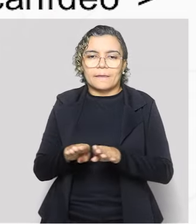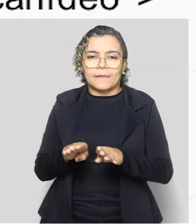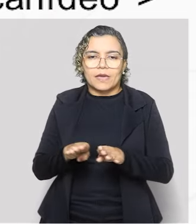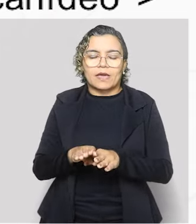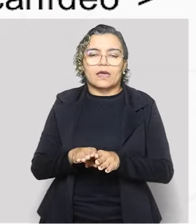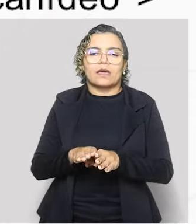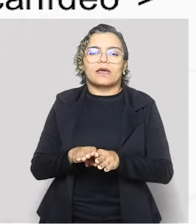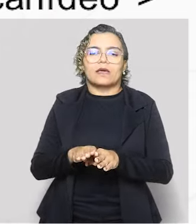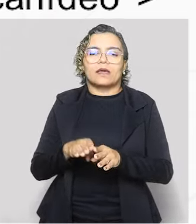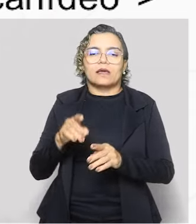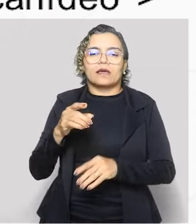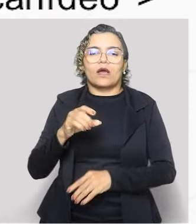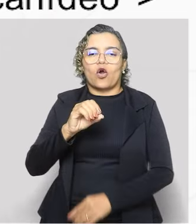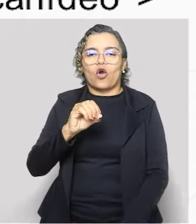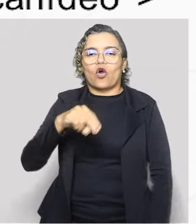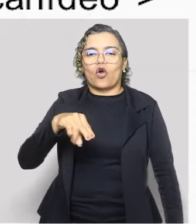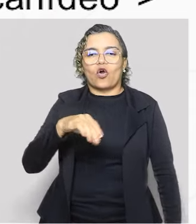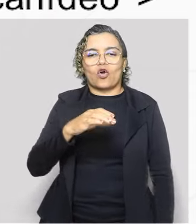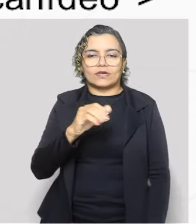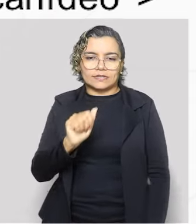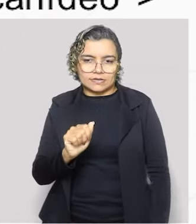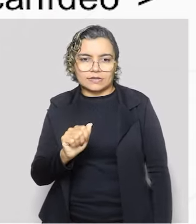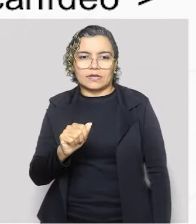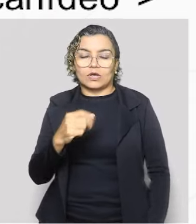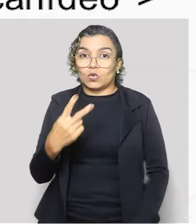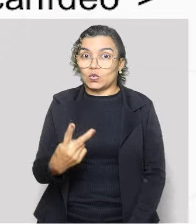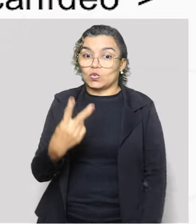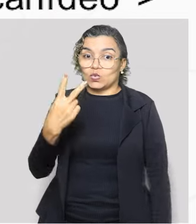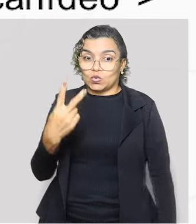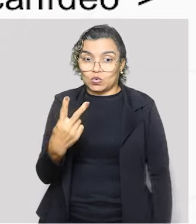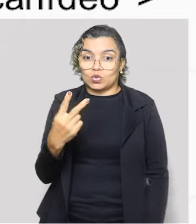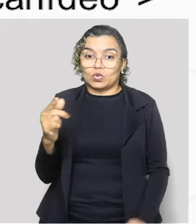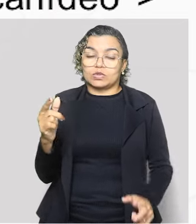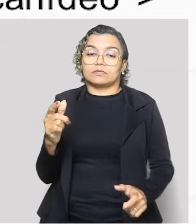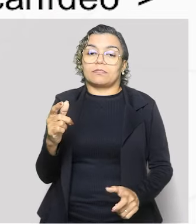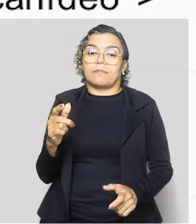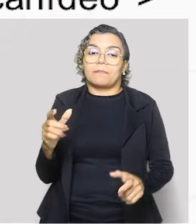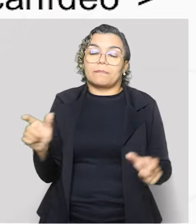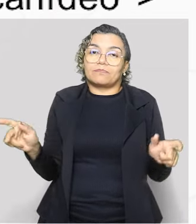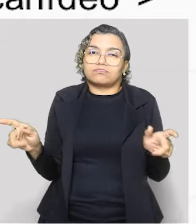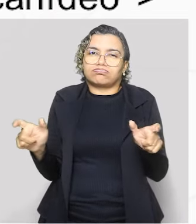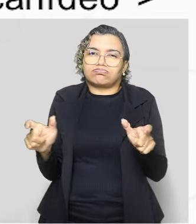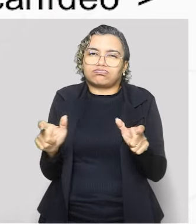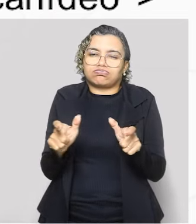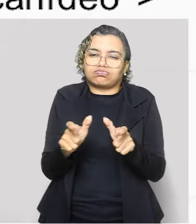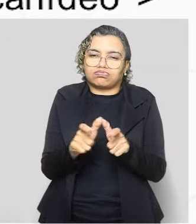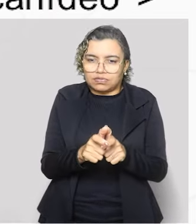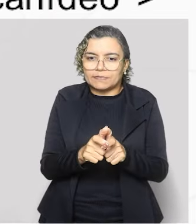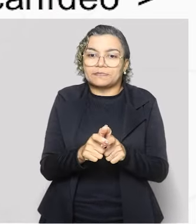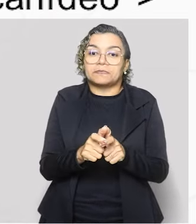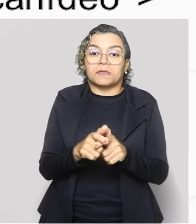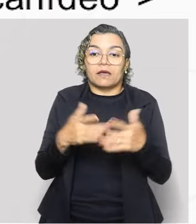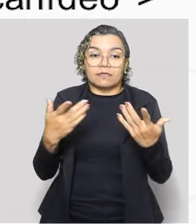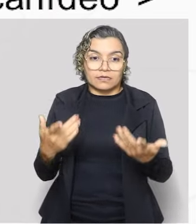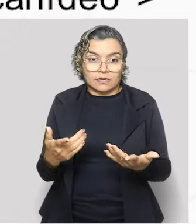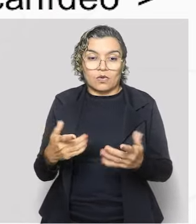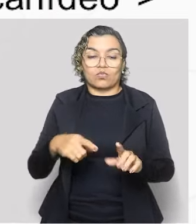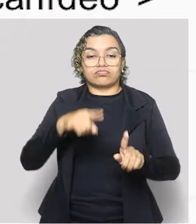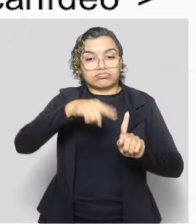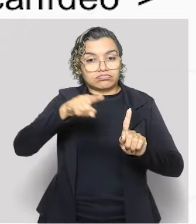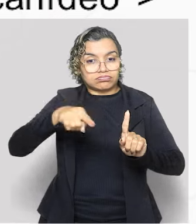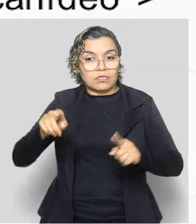nossa faa ameaçados de extinção o diagrama a seguir mostra as principais categorias taxonômicas